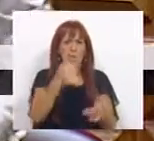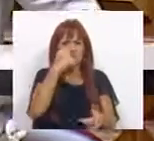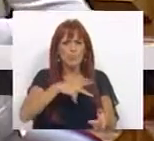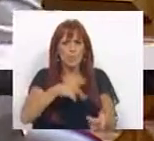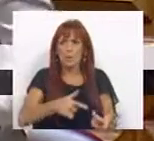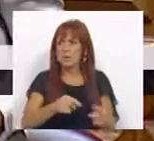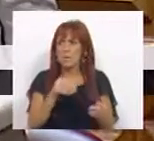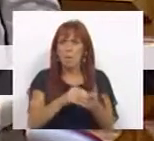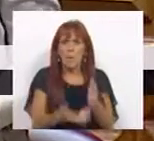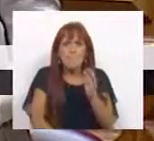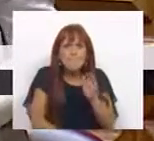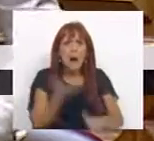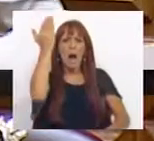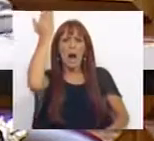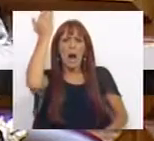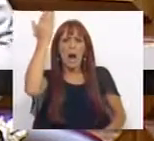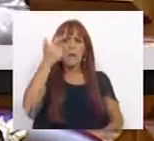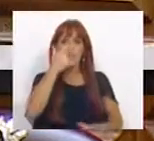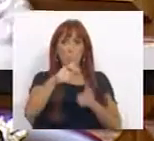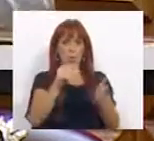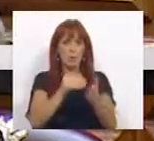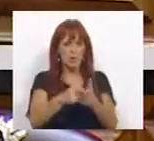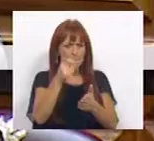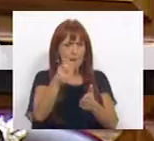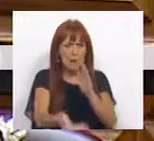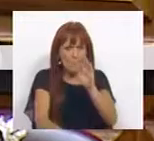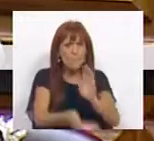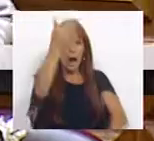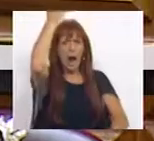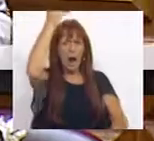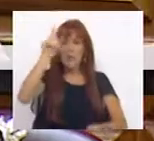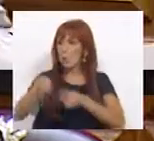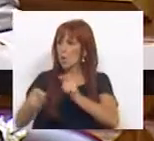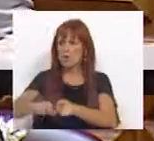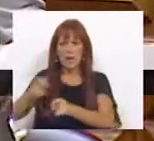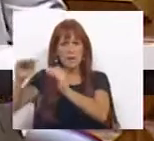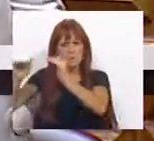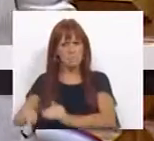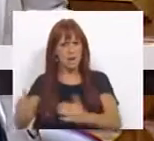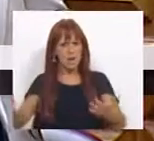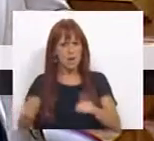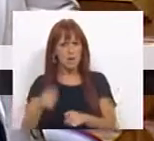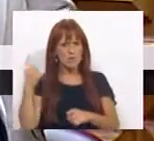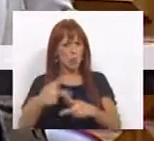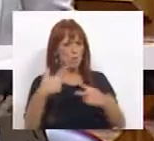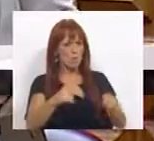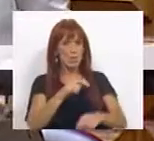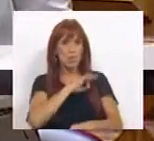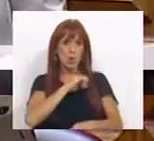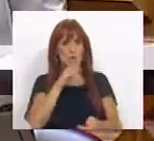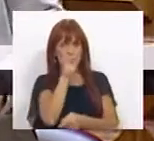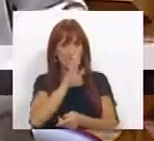país ficaram mais pobres. Os pobres pagaram mais do que os ricos para a austeridade que os